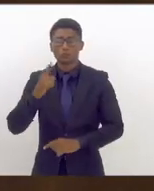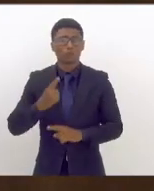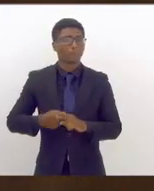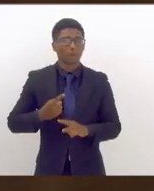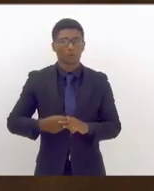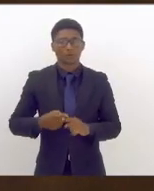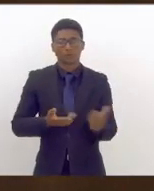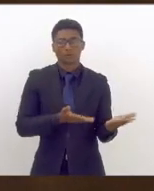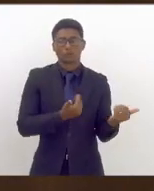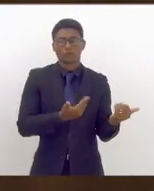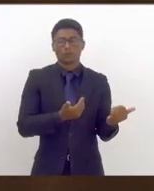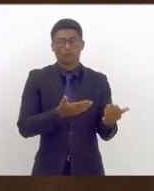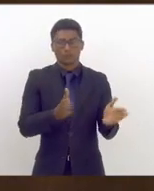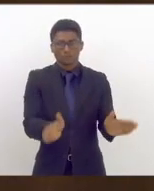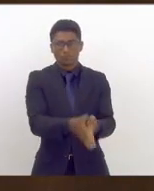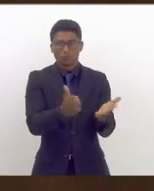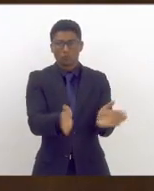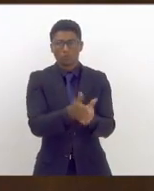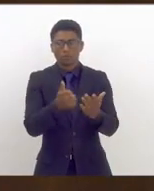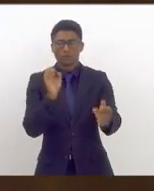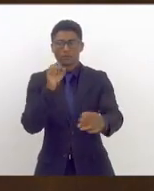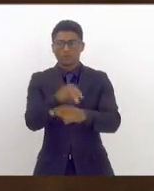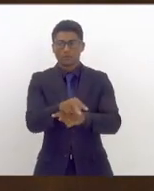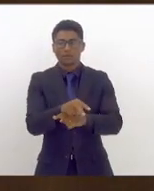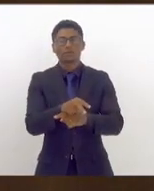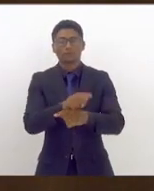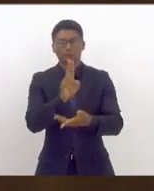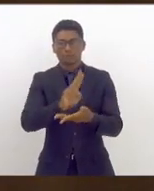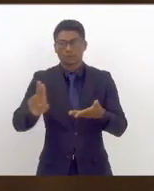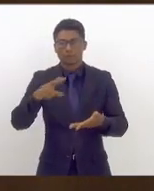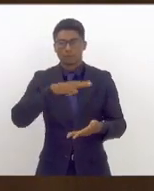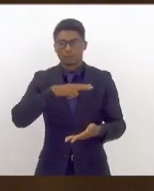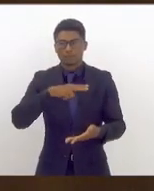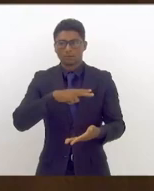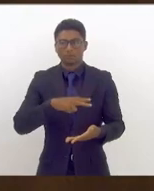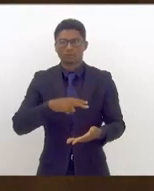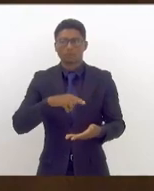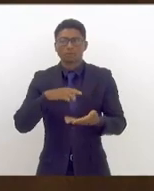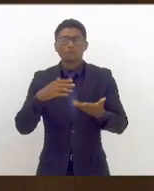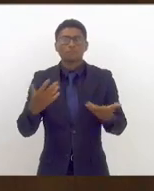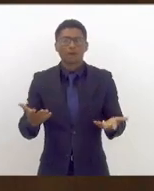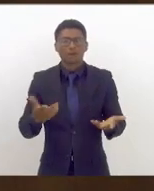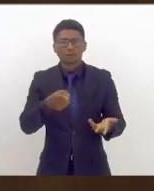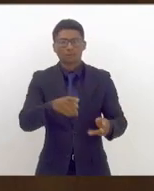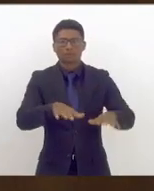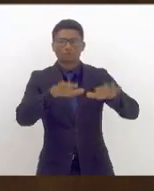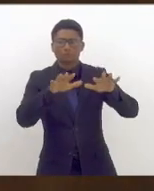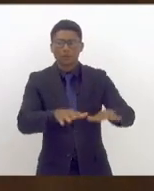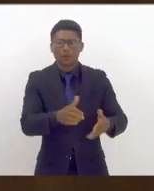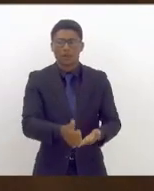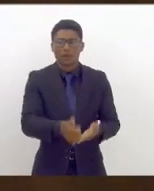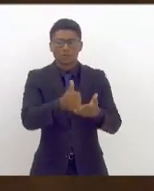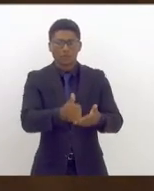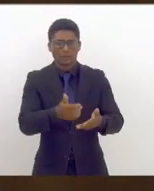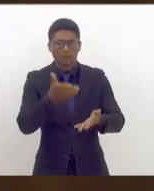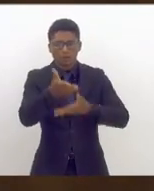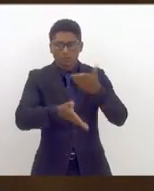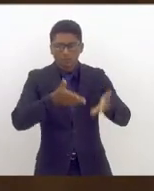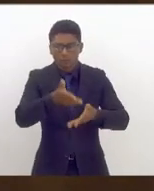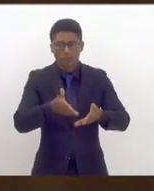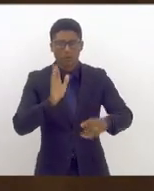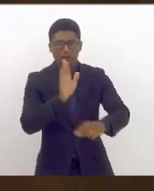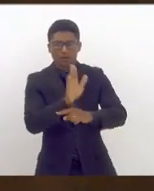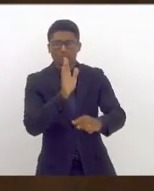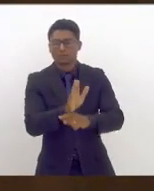pobre trabalhador que entra na universidade privada mas não quer ter o ônus da permanência da assistência estudantil não